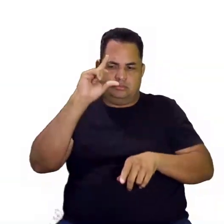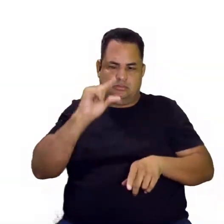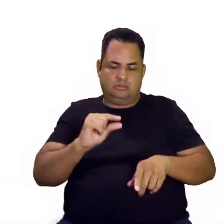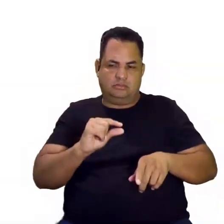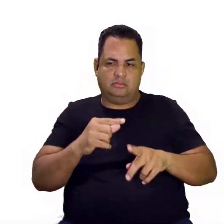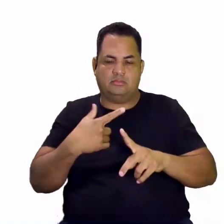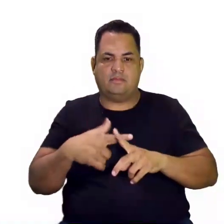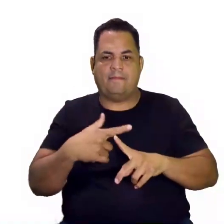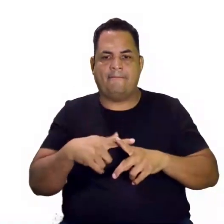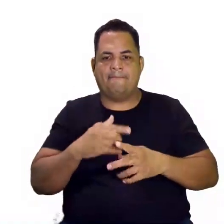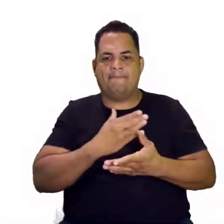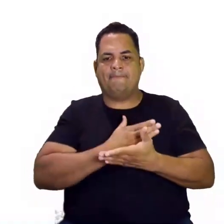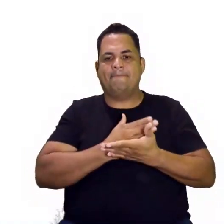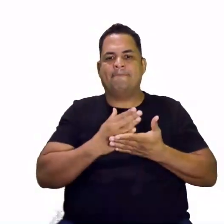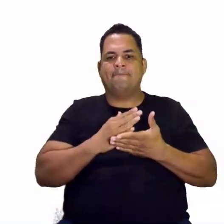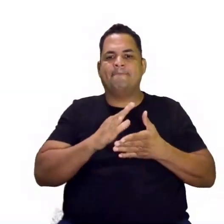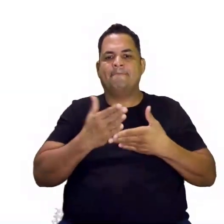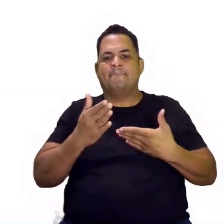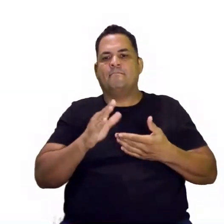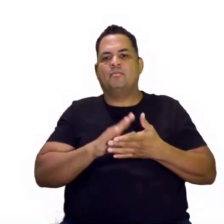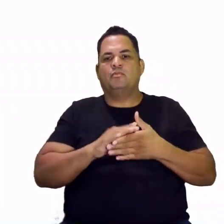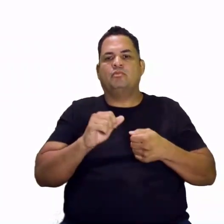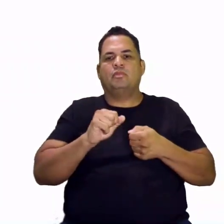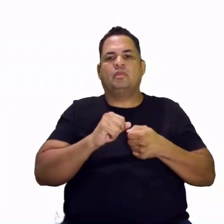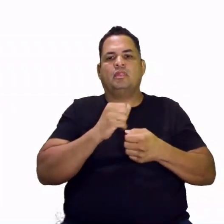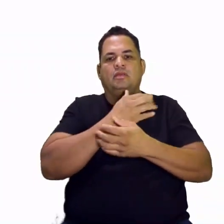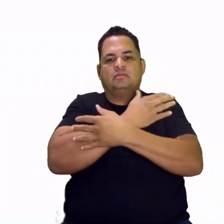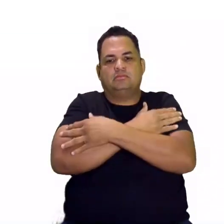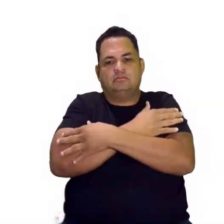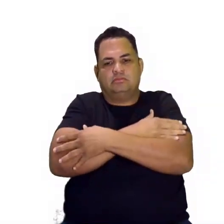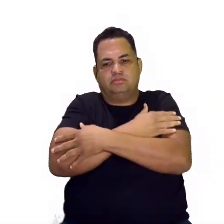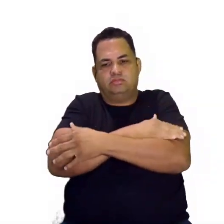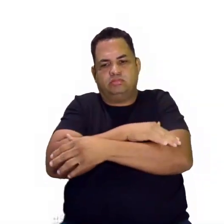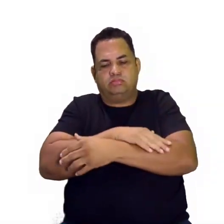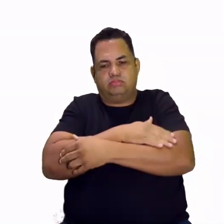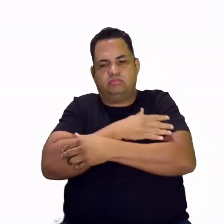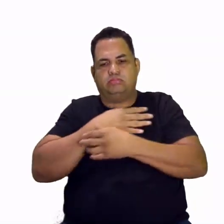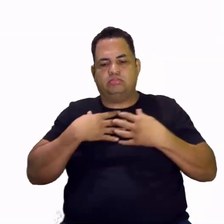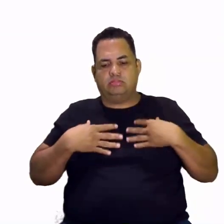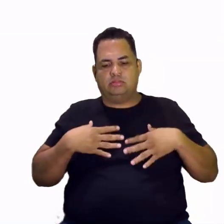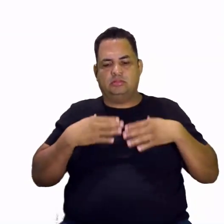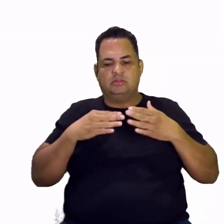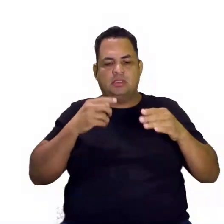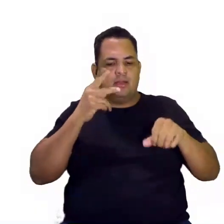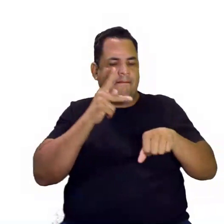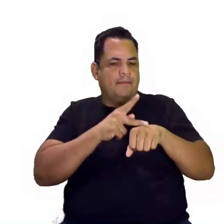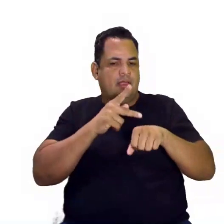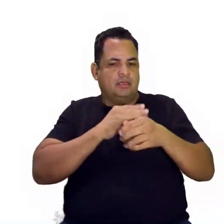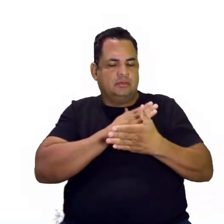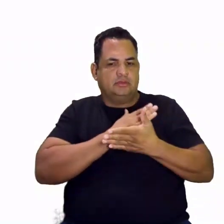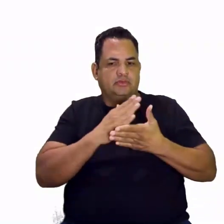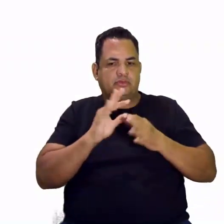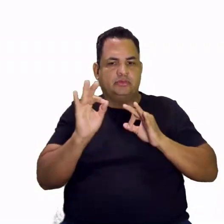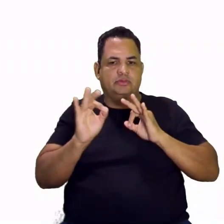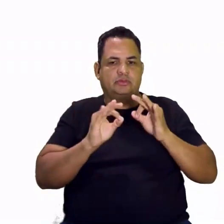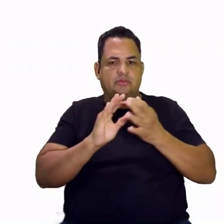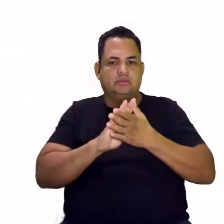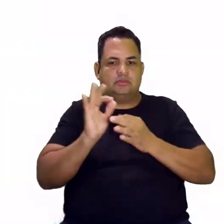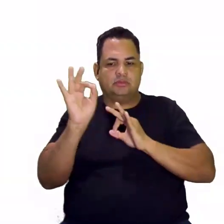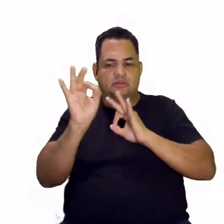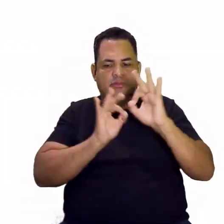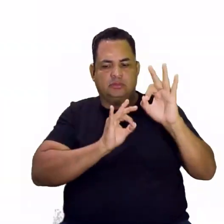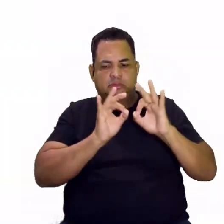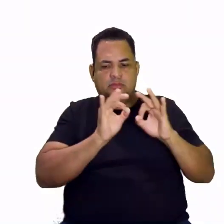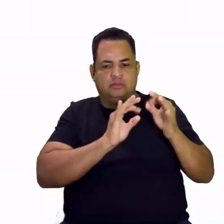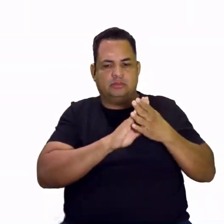também, porque eles vão começando a fabricar abrigos. Primeiro eles usavam as rochas, Depois eles começam a realmente esculpir a